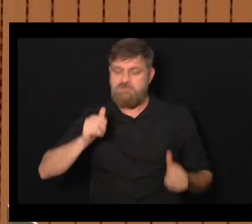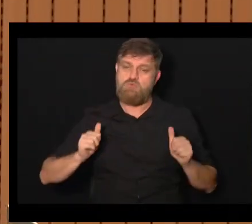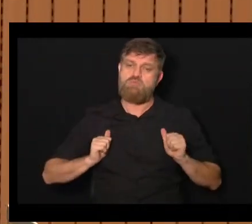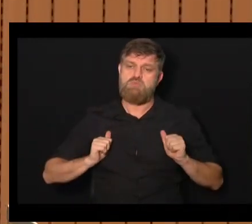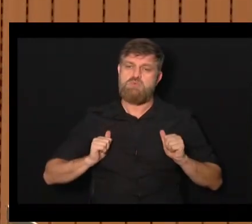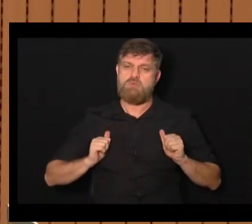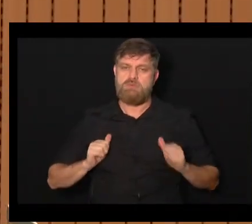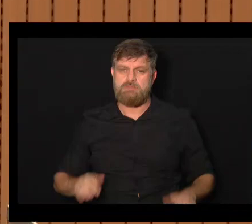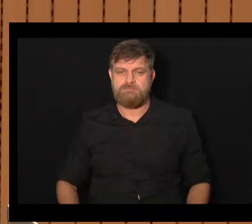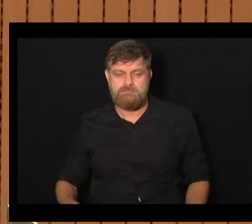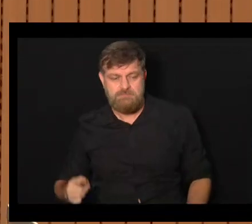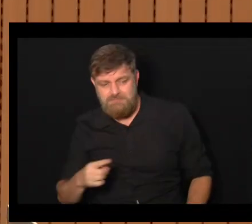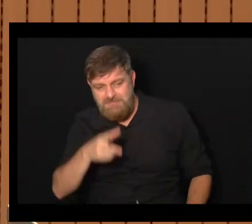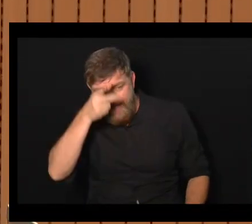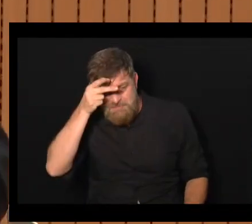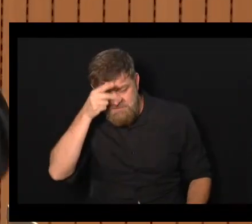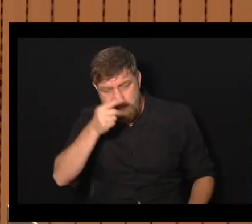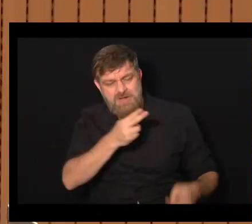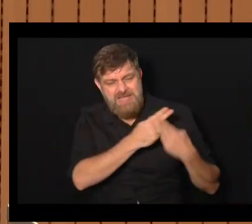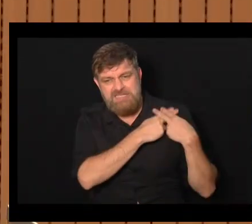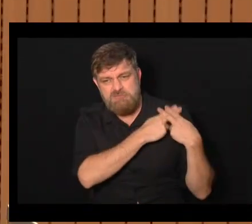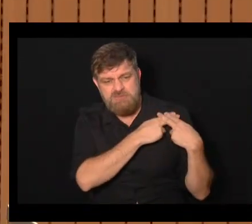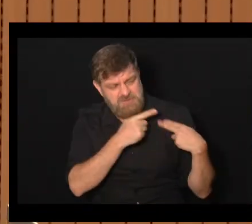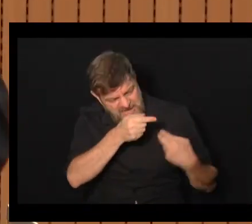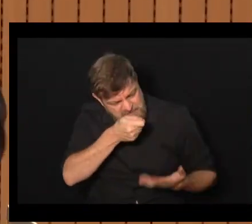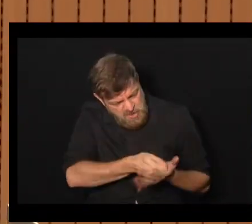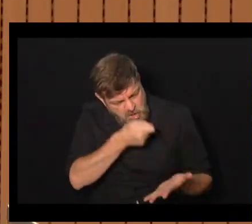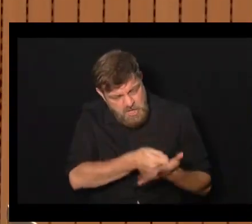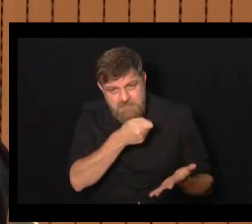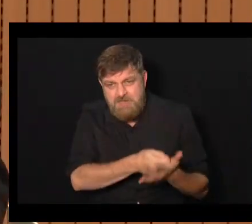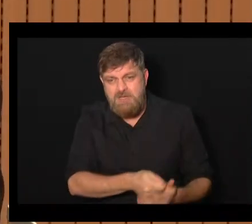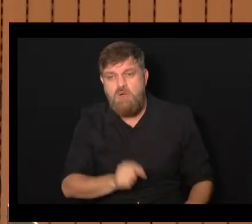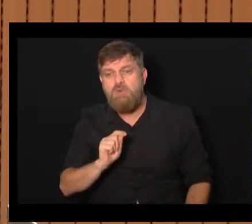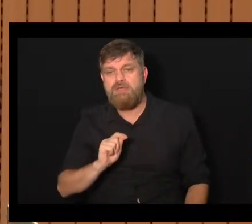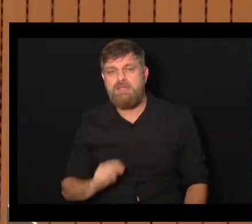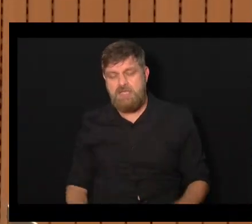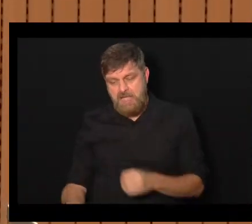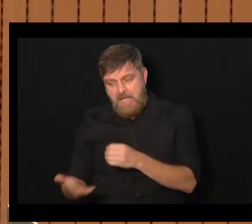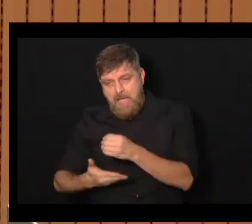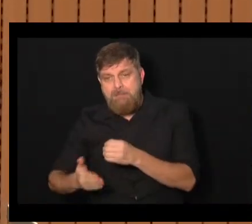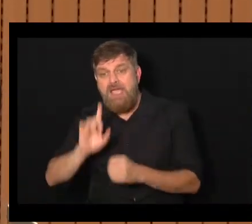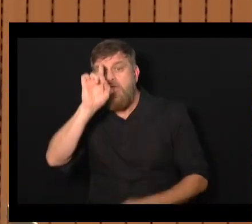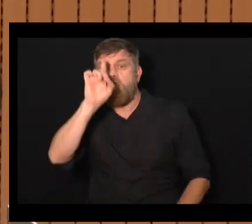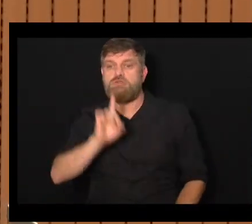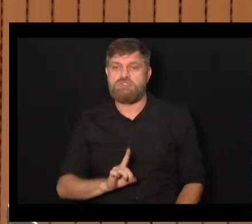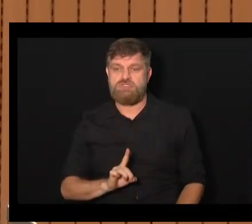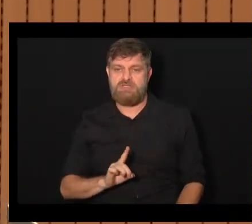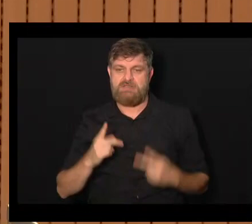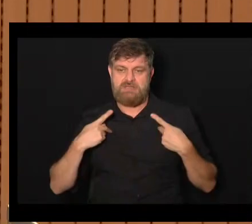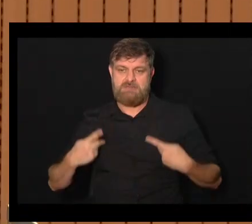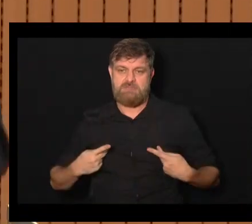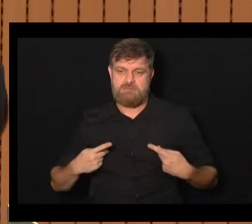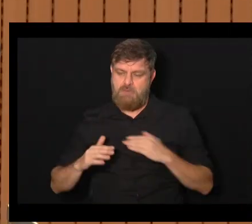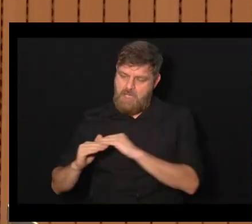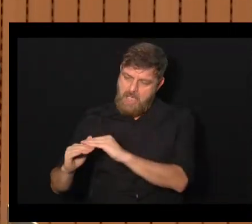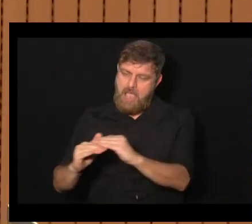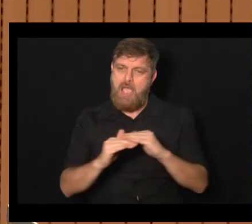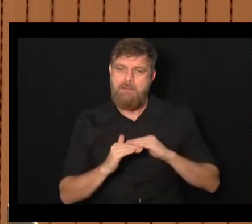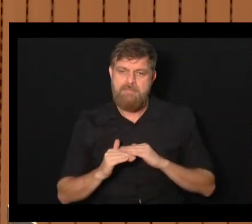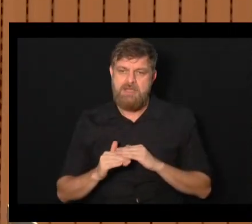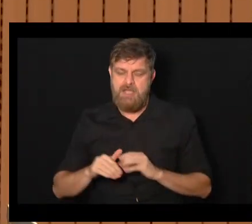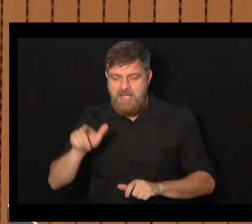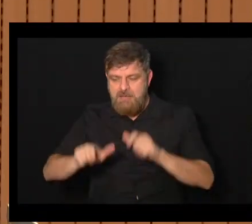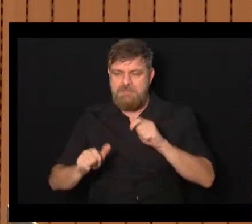cumprir, que aquilo que ela deixa de exigir, que são os direitos fundamentais das pessoas poderem ir e vir, trafegar